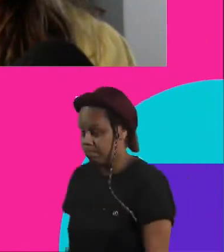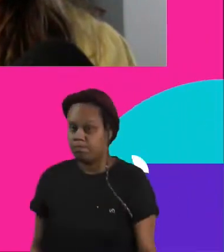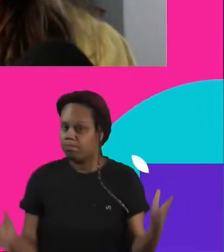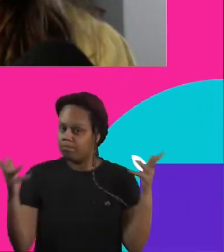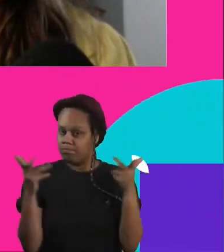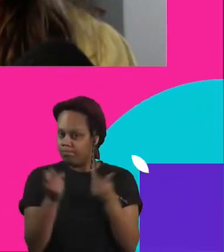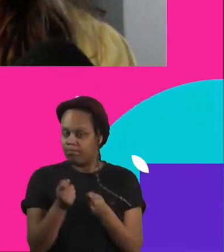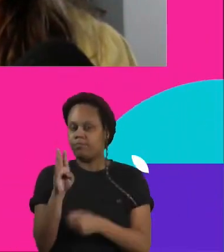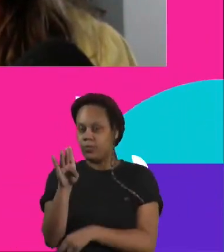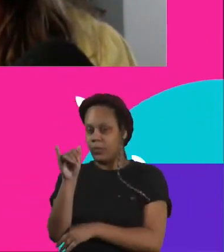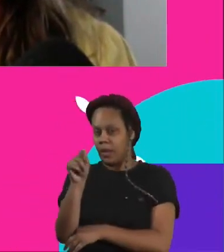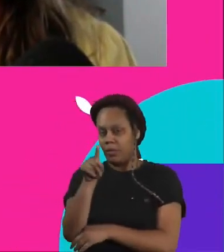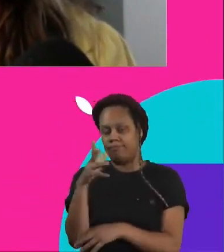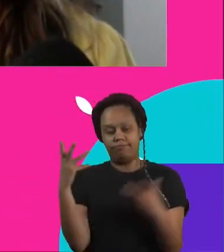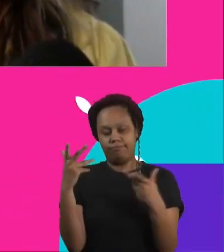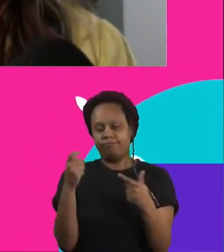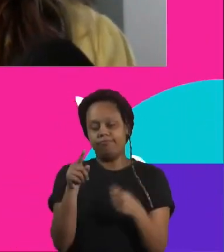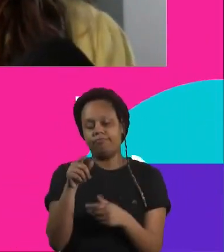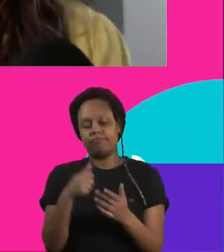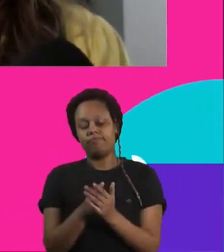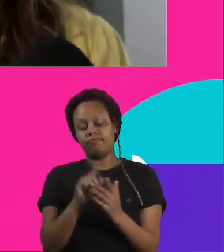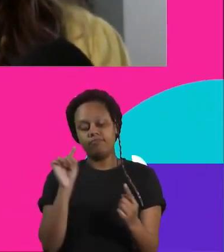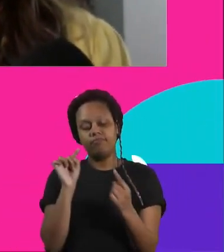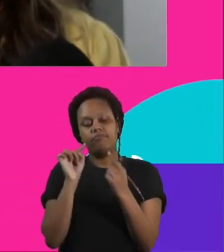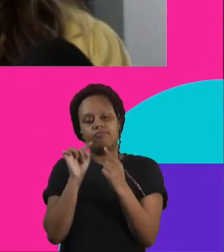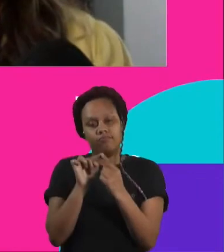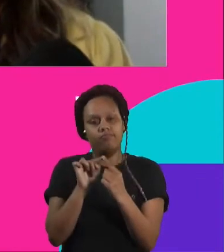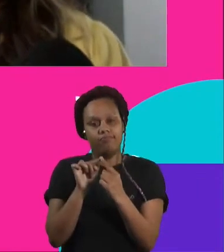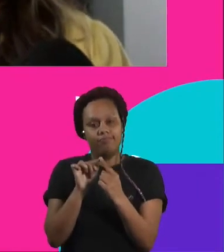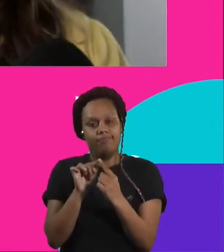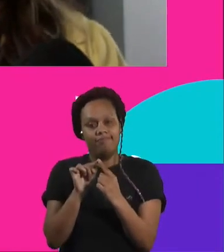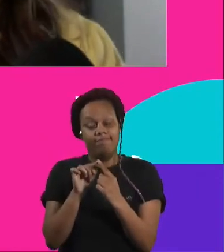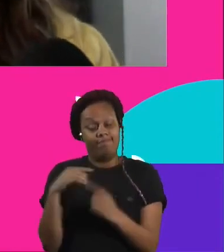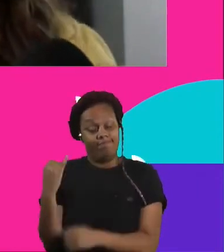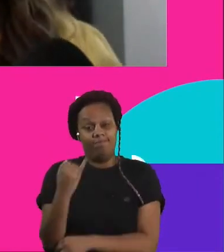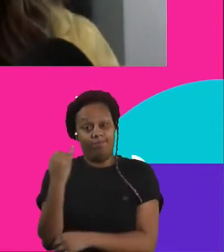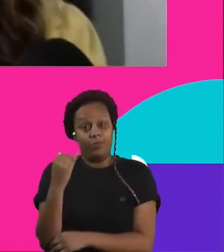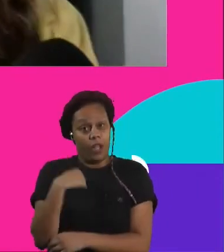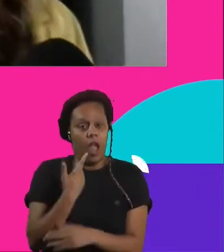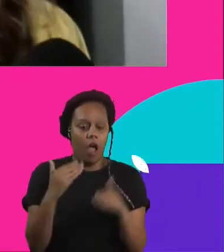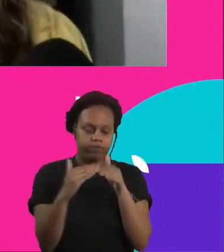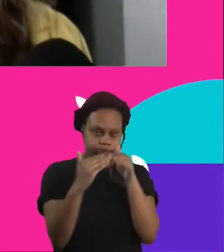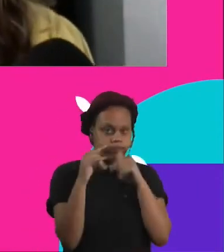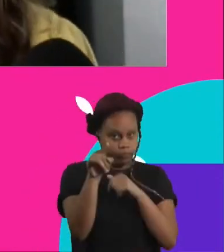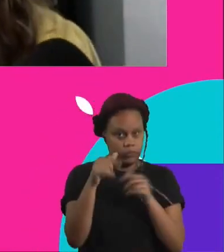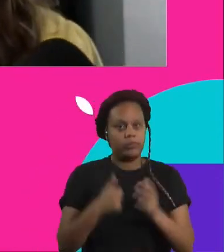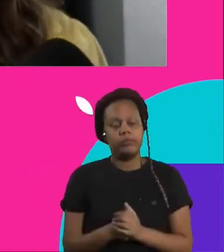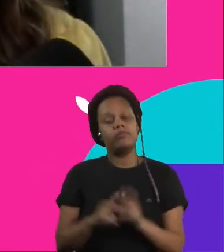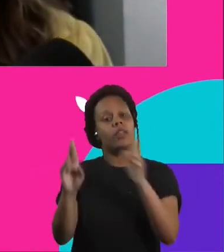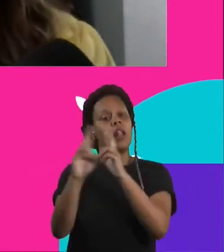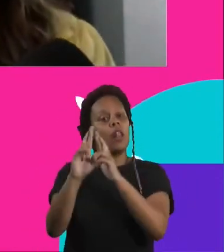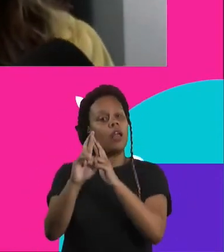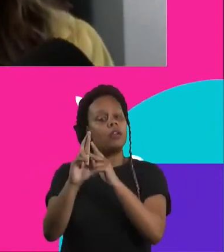Maravilhoso, Bia. Eu acho que você tocou, inclusive, também num ponto que sou muito de acordo com você em relação à educação,